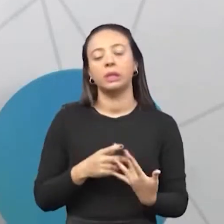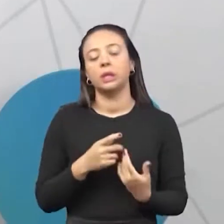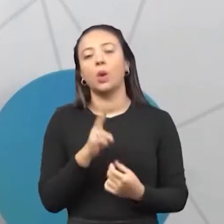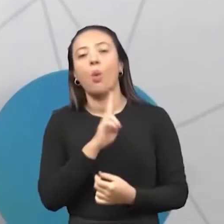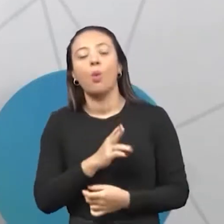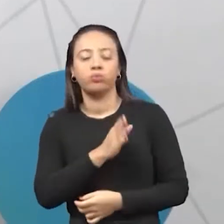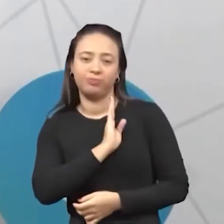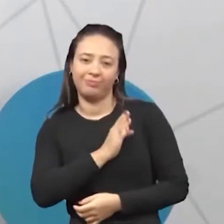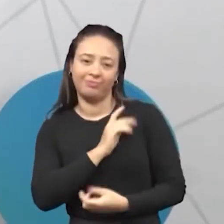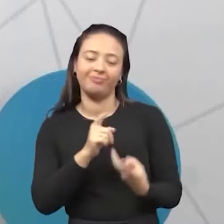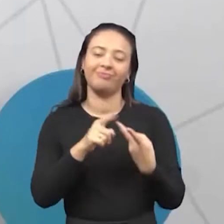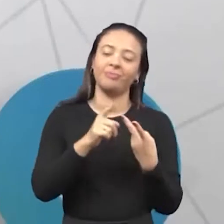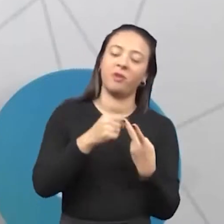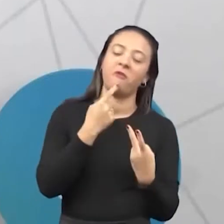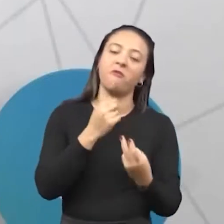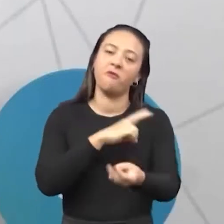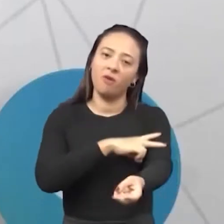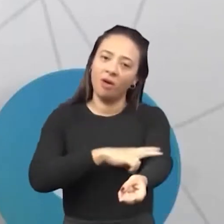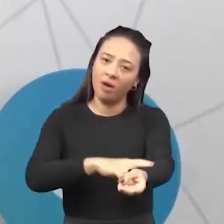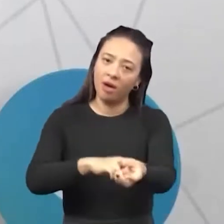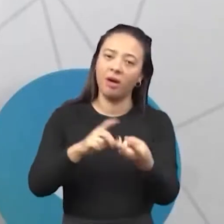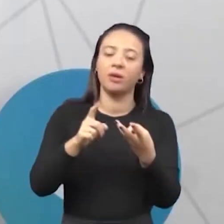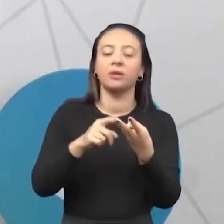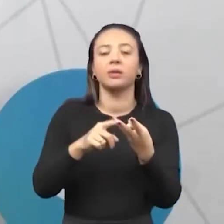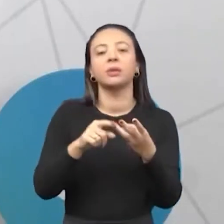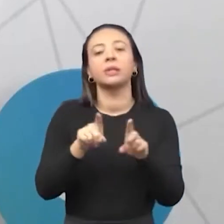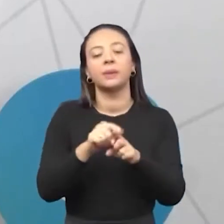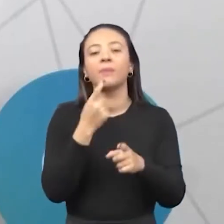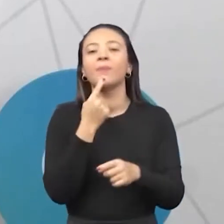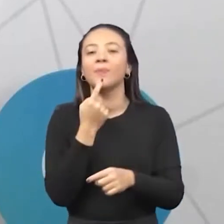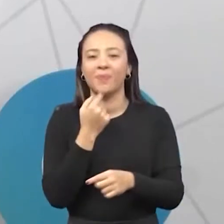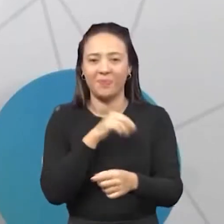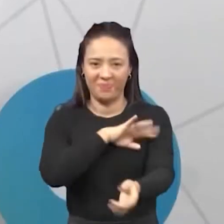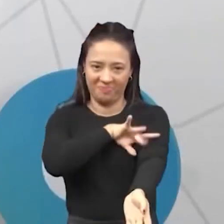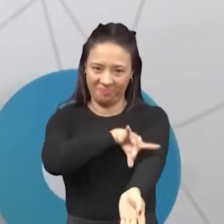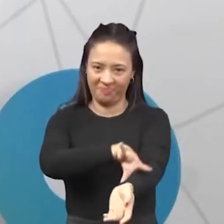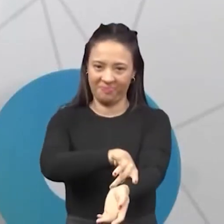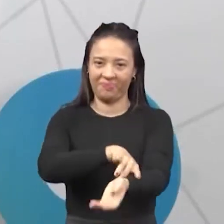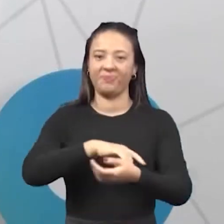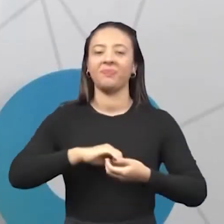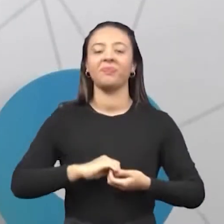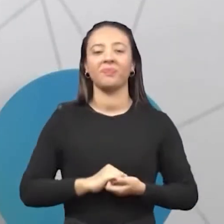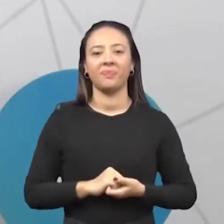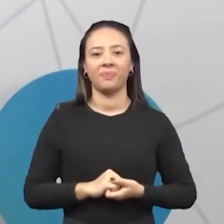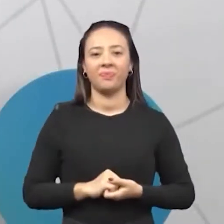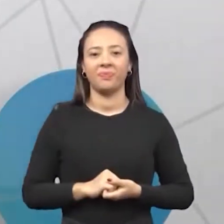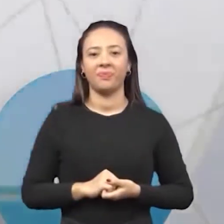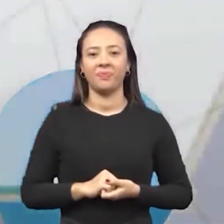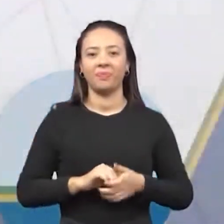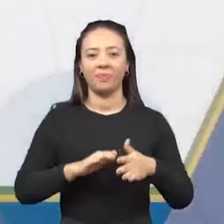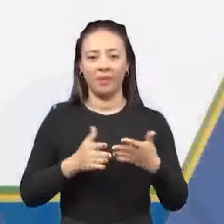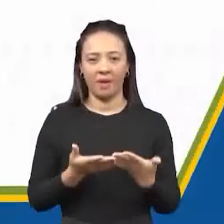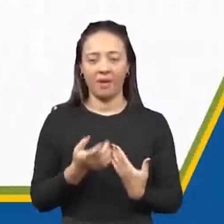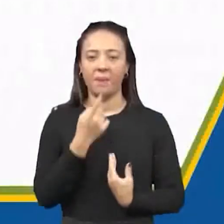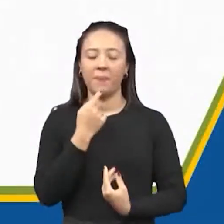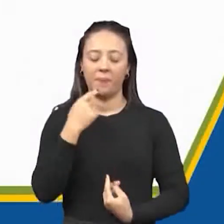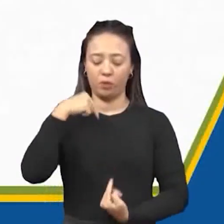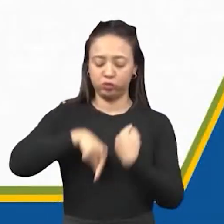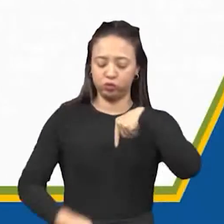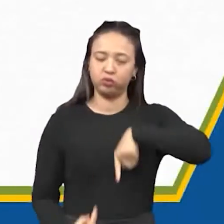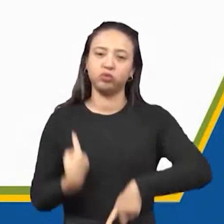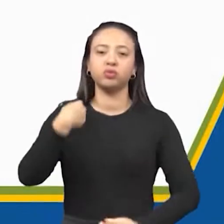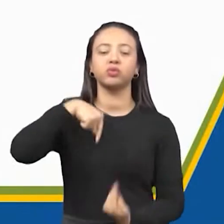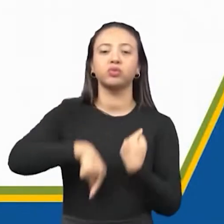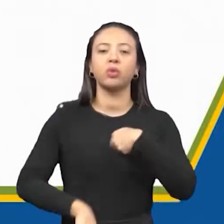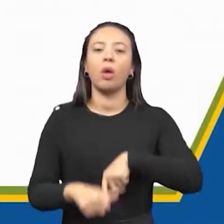envolve o coração, os vasos sanguíneos e o sangue propriamente dito. O sistema circulatório